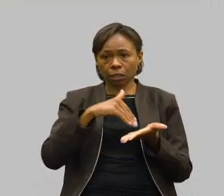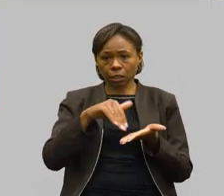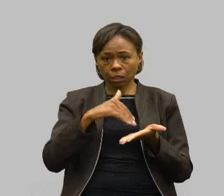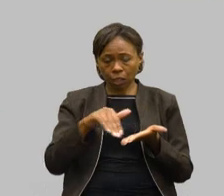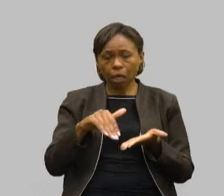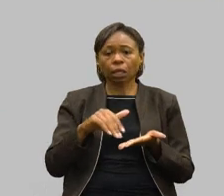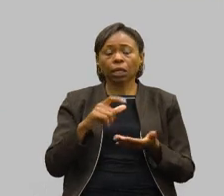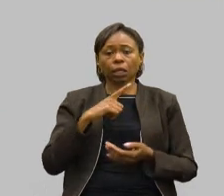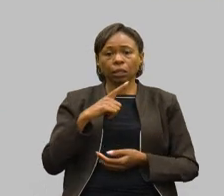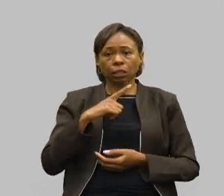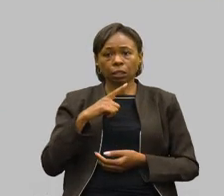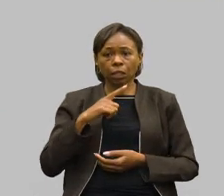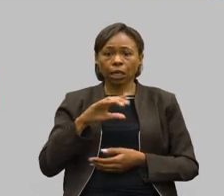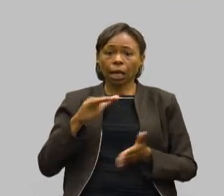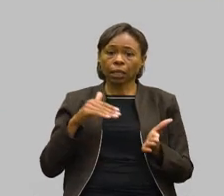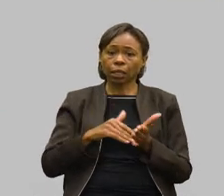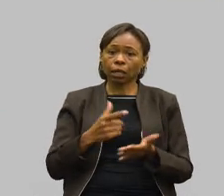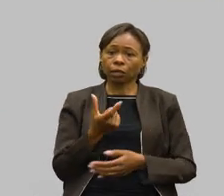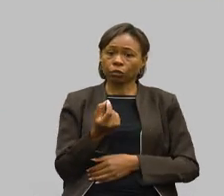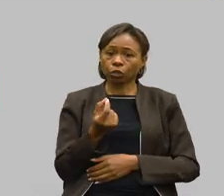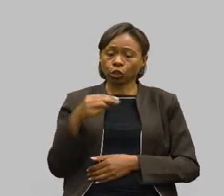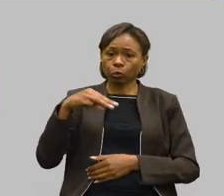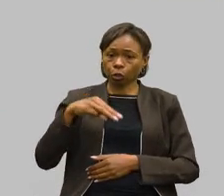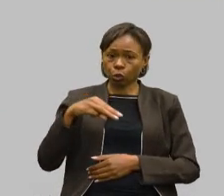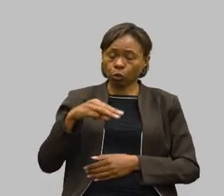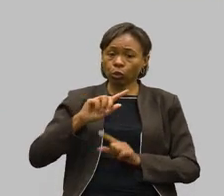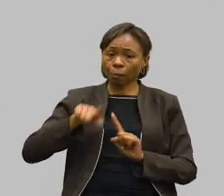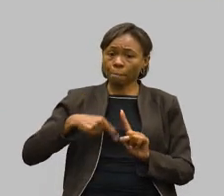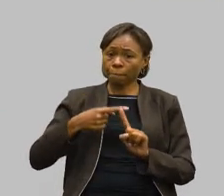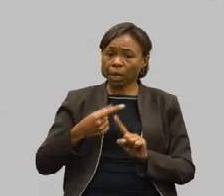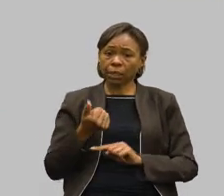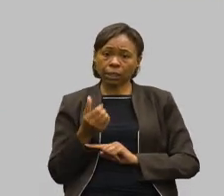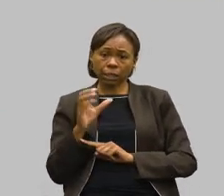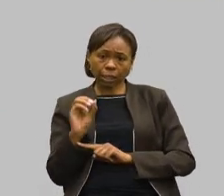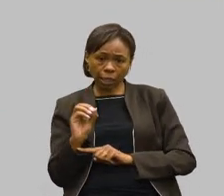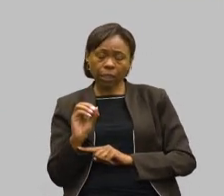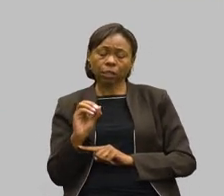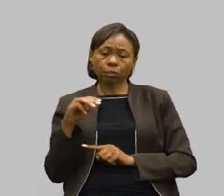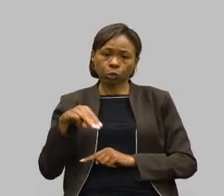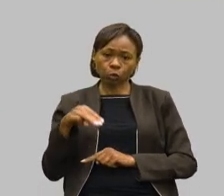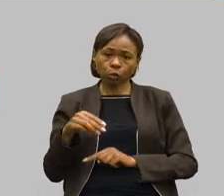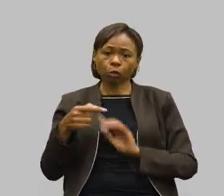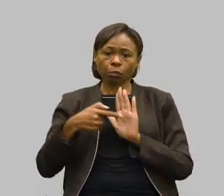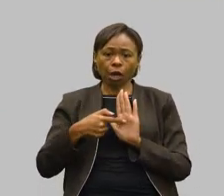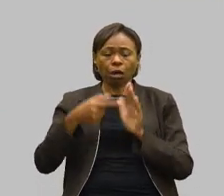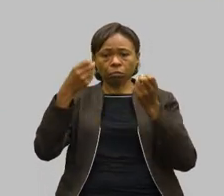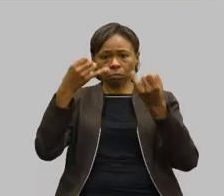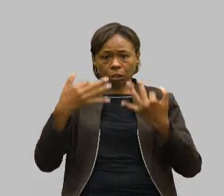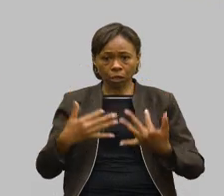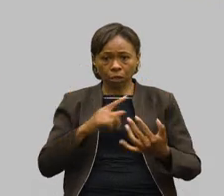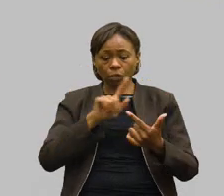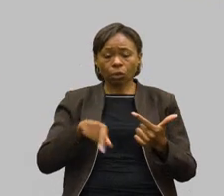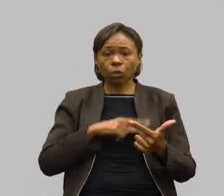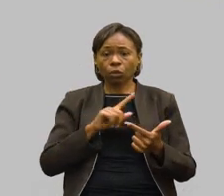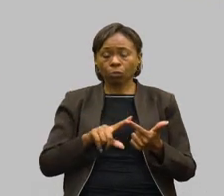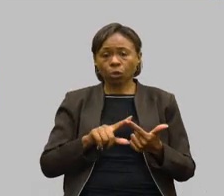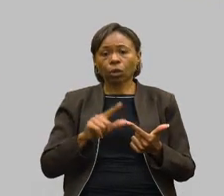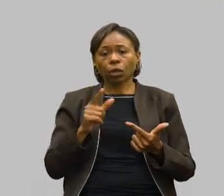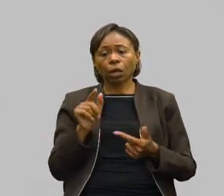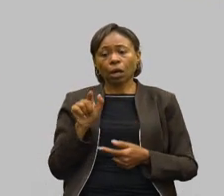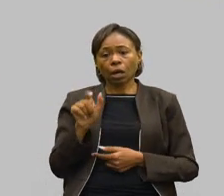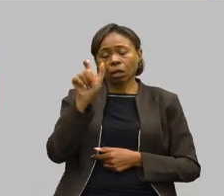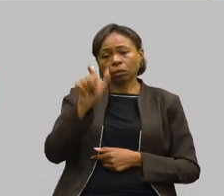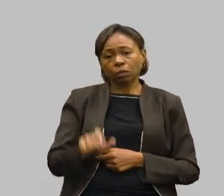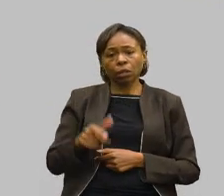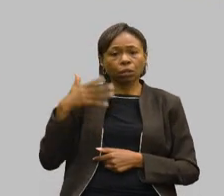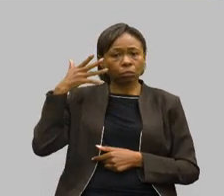disporá de até 20 minutos, prorrogáveis por mais 10 minutos para sua exposição. Na sequência, será concedida a palavra